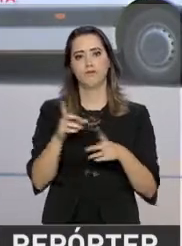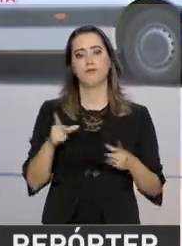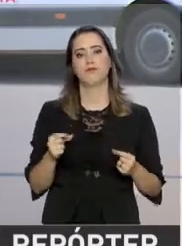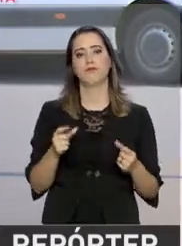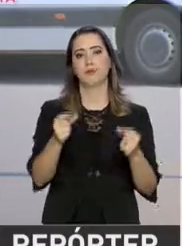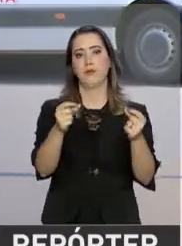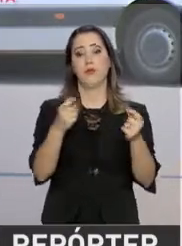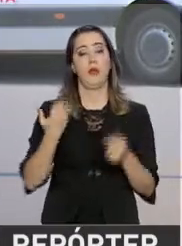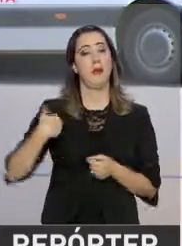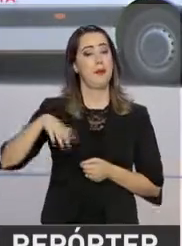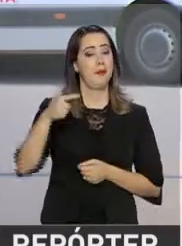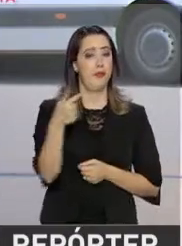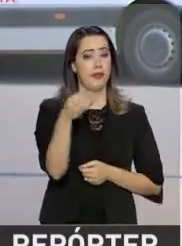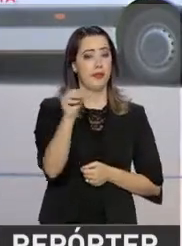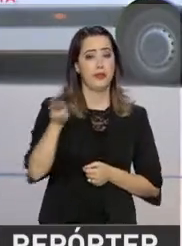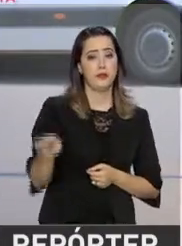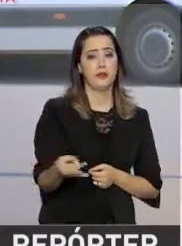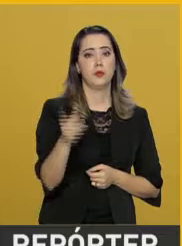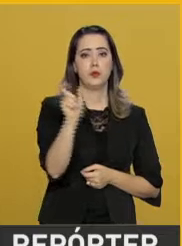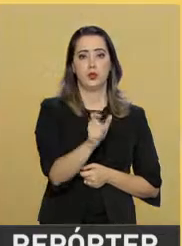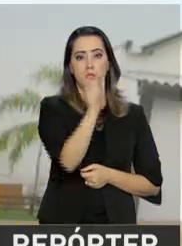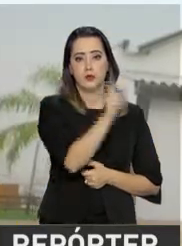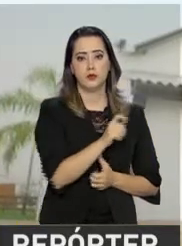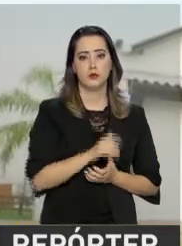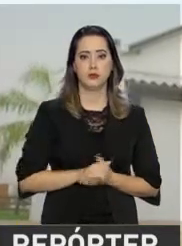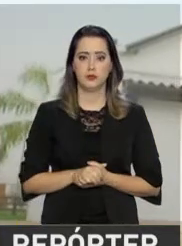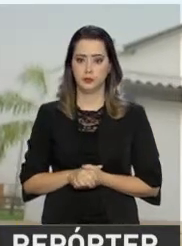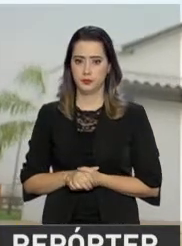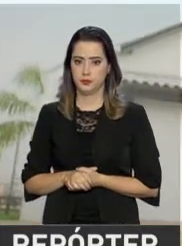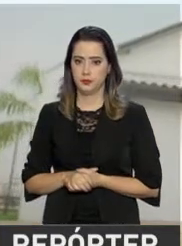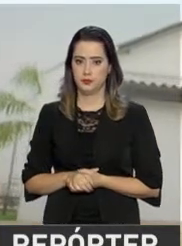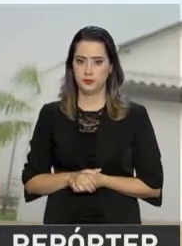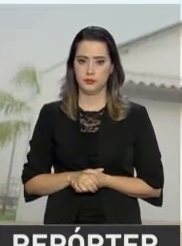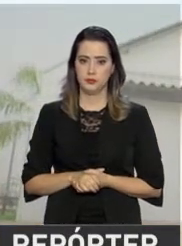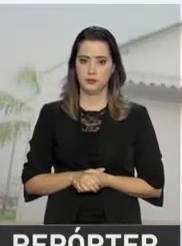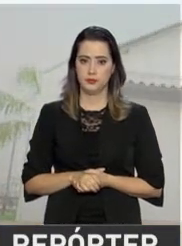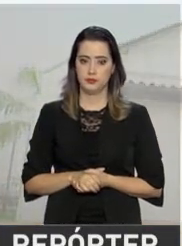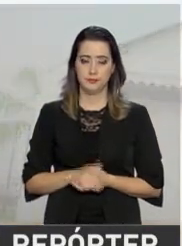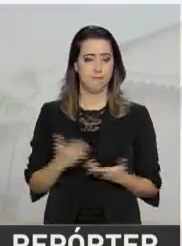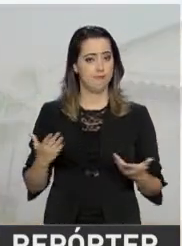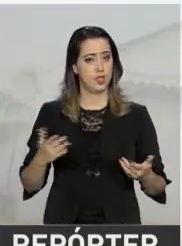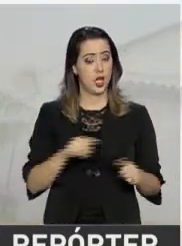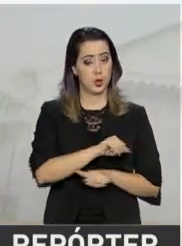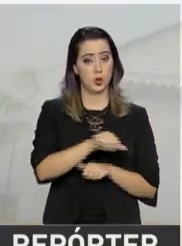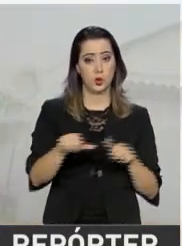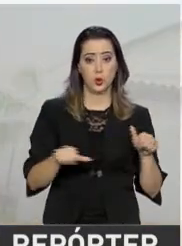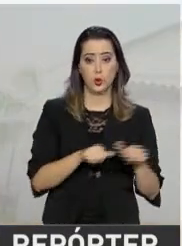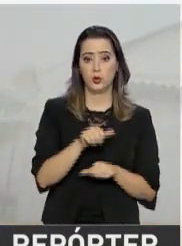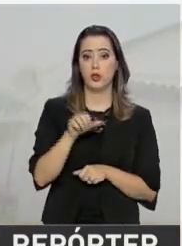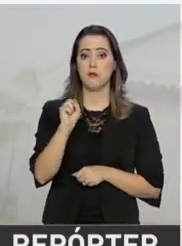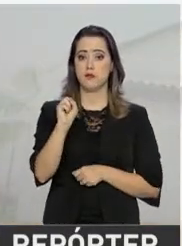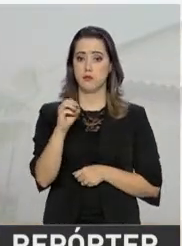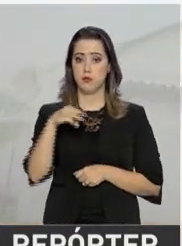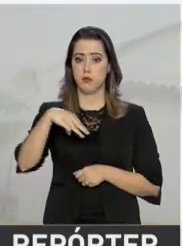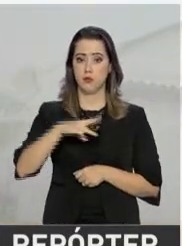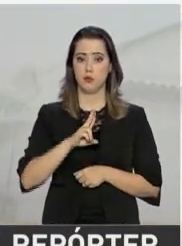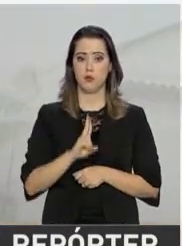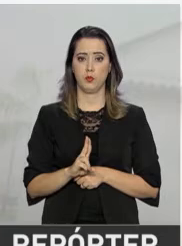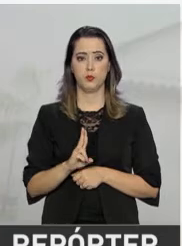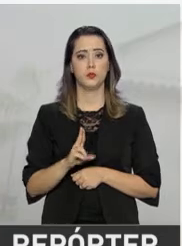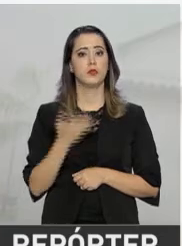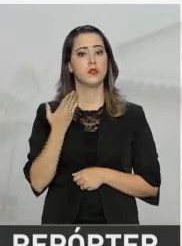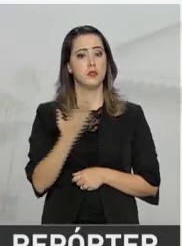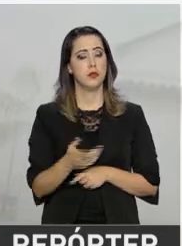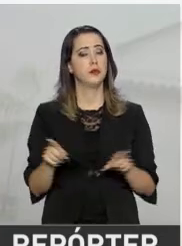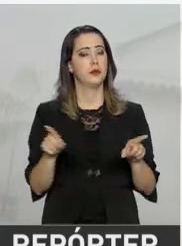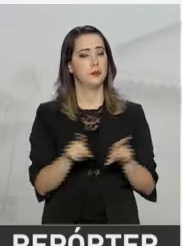de 70 milhões de brasileiros. A renovação da frota do Serviço de Atendimento Móvel de Urgência,